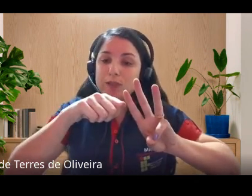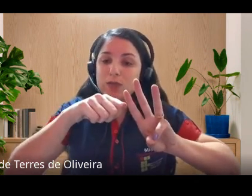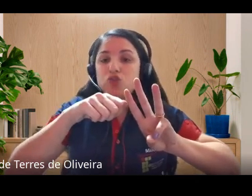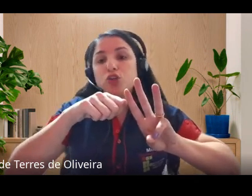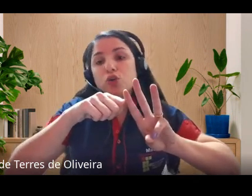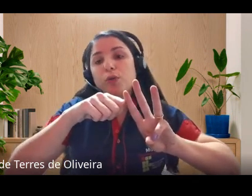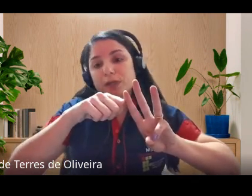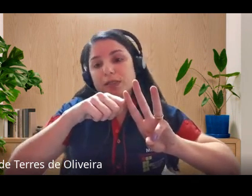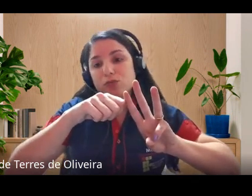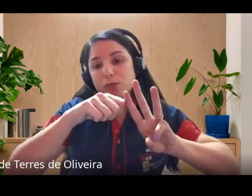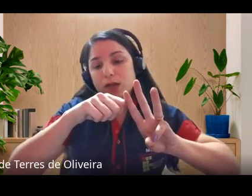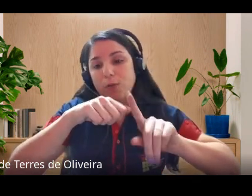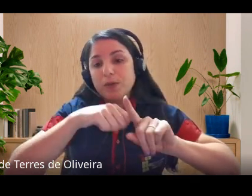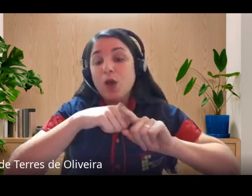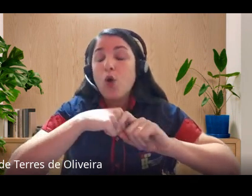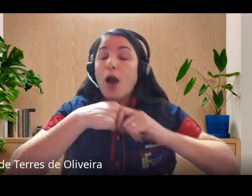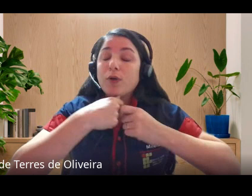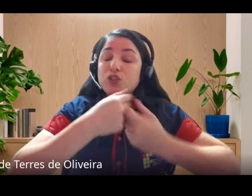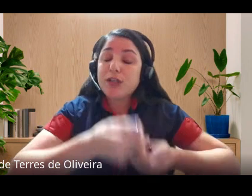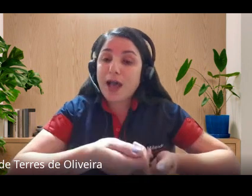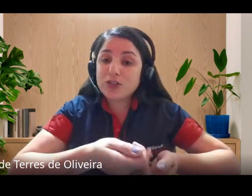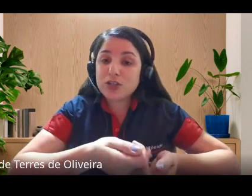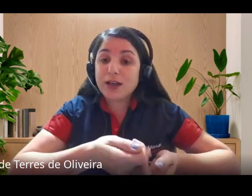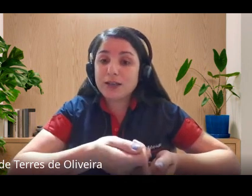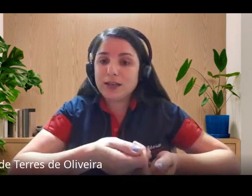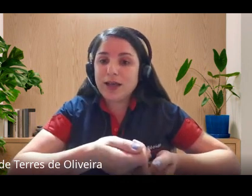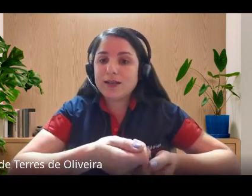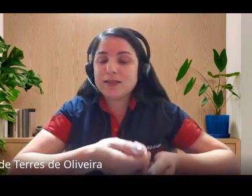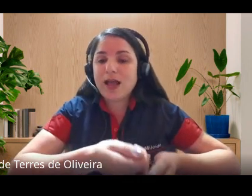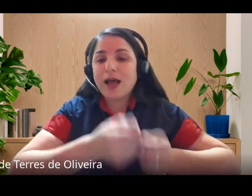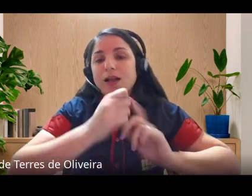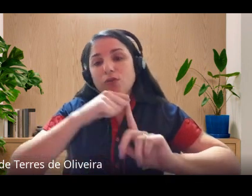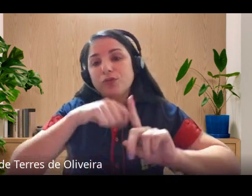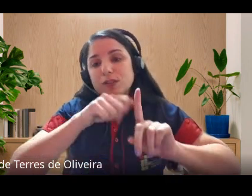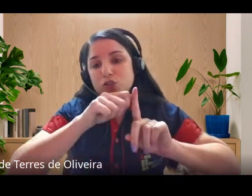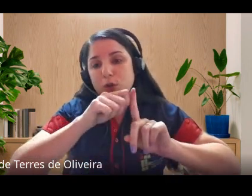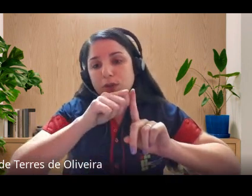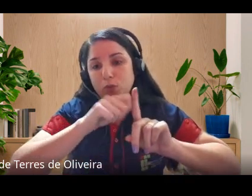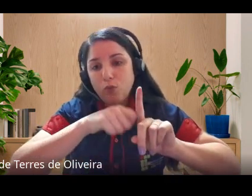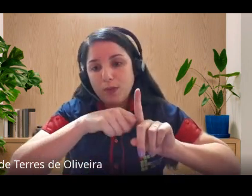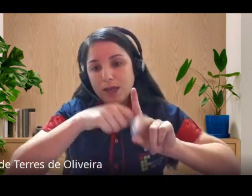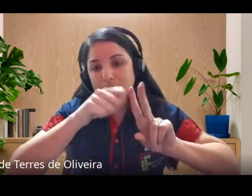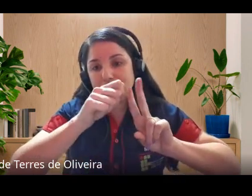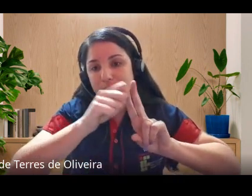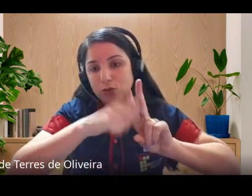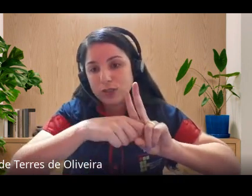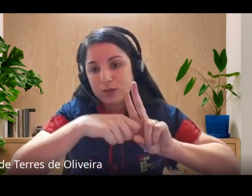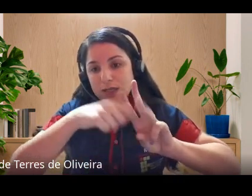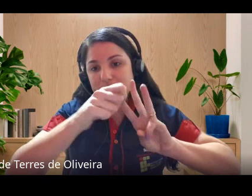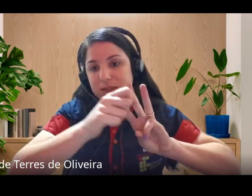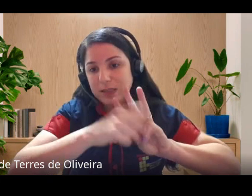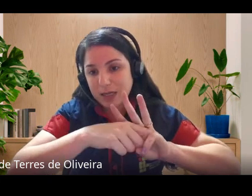é o processo de incorporação do numeral. A quantidade aqui, ela se dá na configuração de mão. Então, 1 mês,